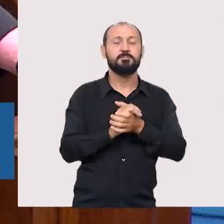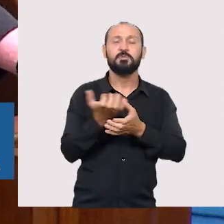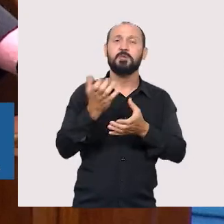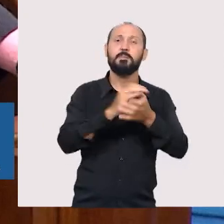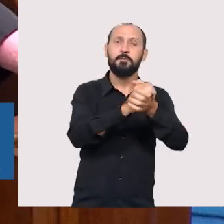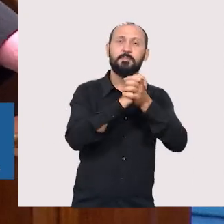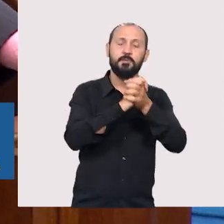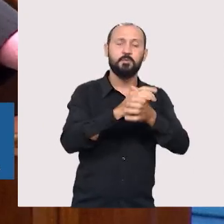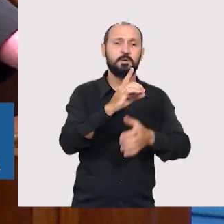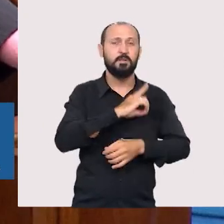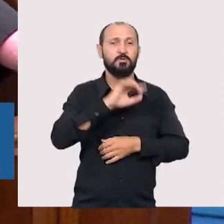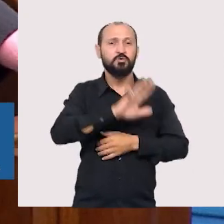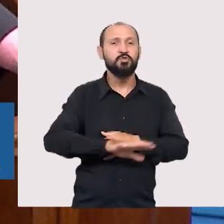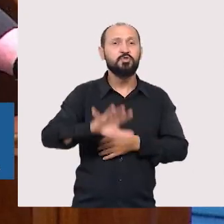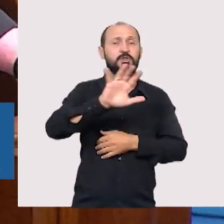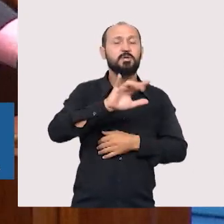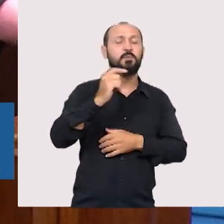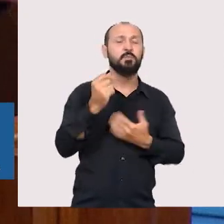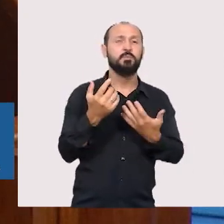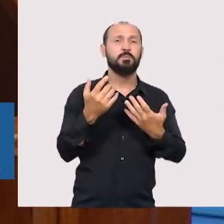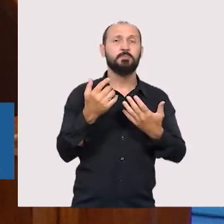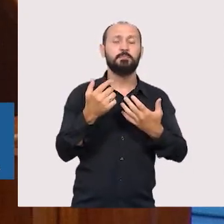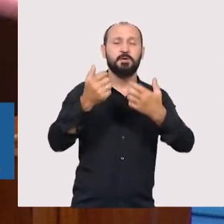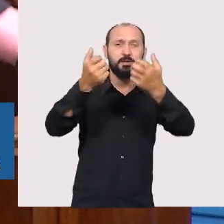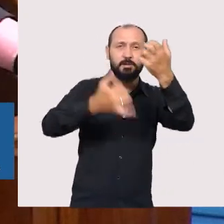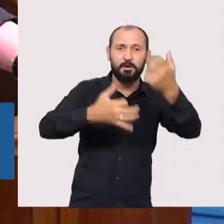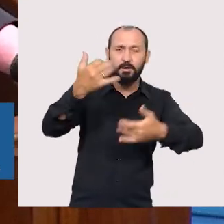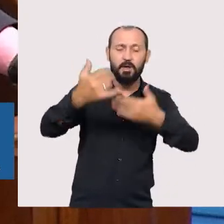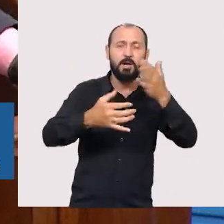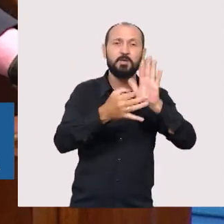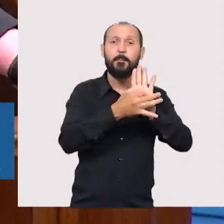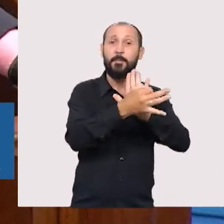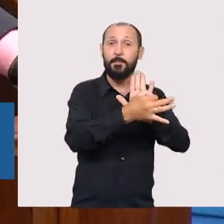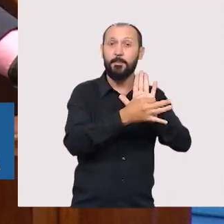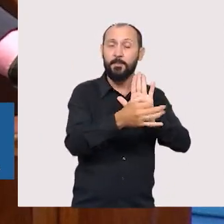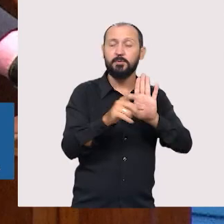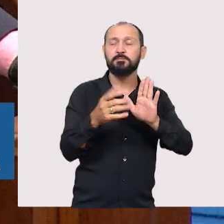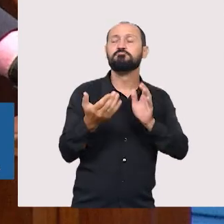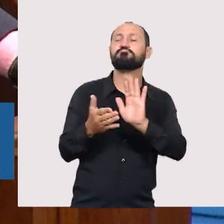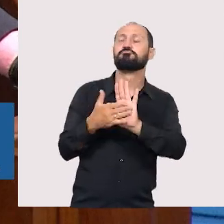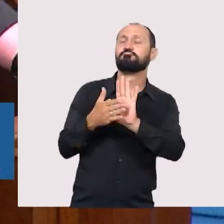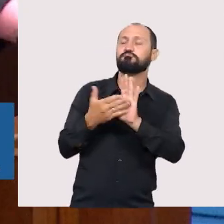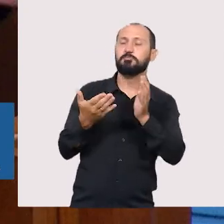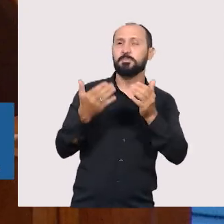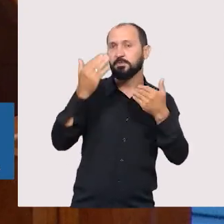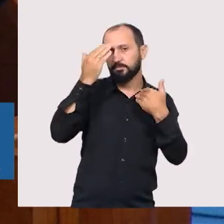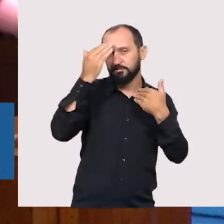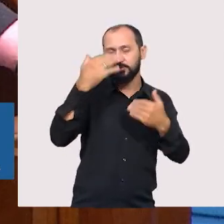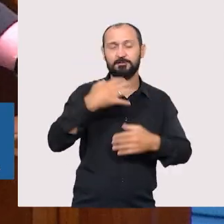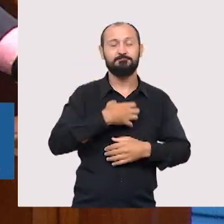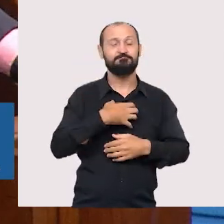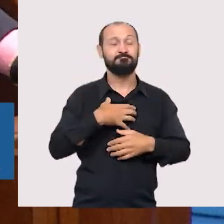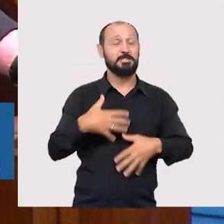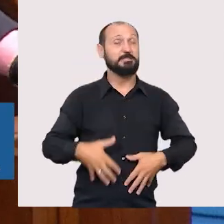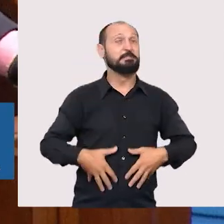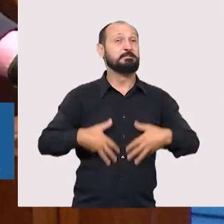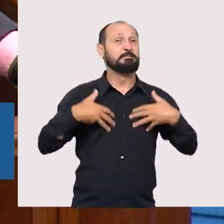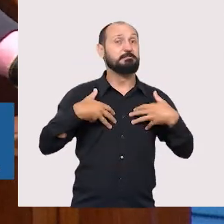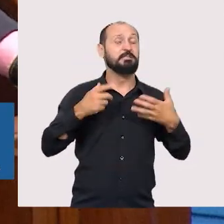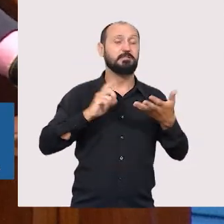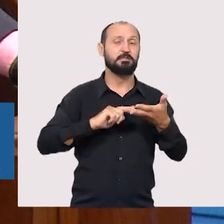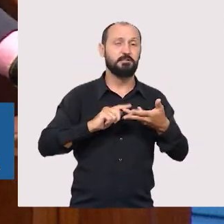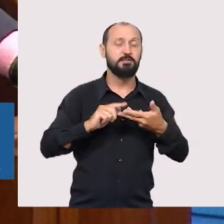por tudo que passa. Parabenizamos o delegado-geral por toda a fala, as propostas que estão sendo feitas, delegado.